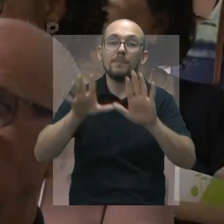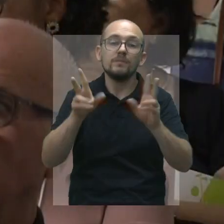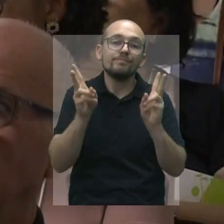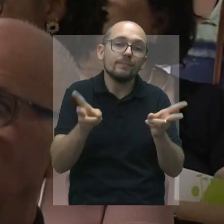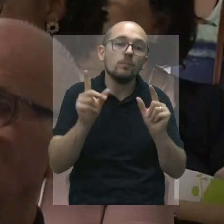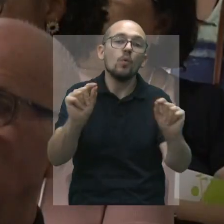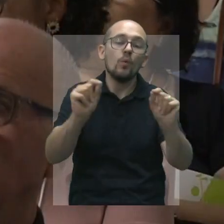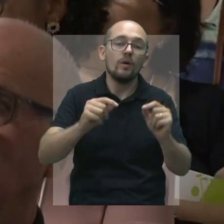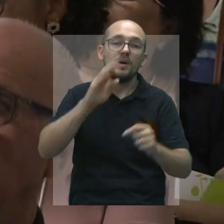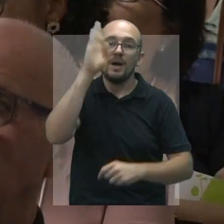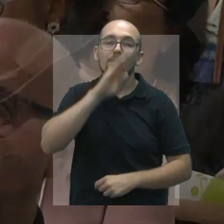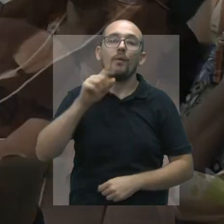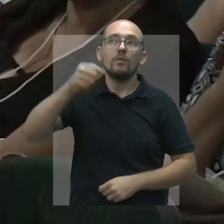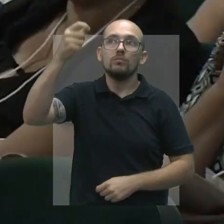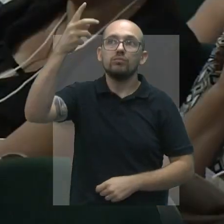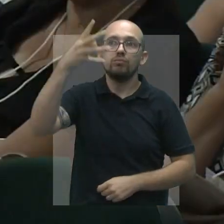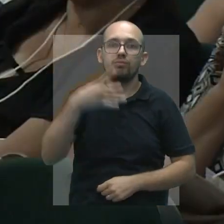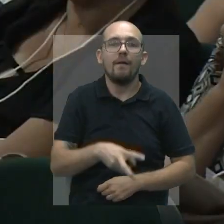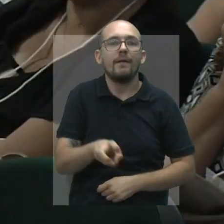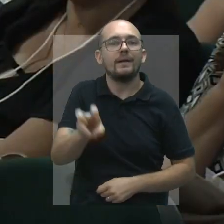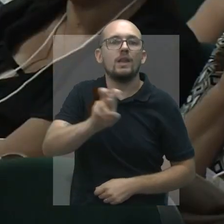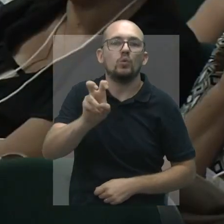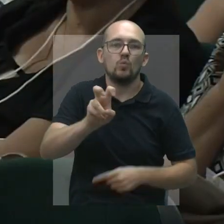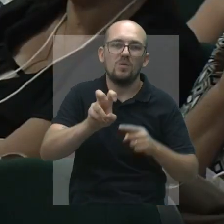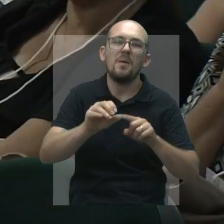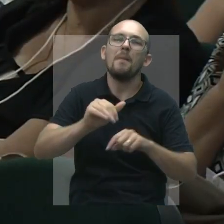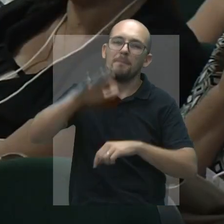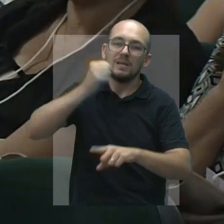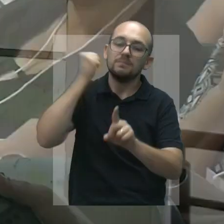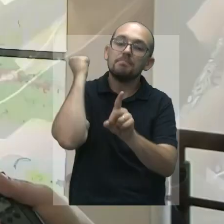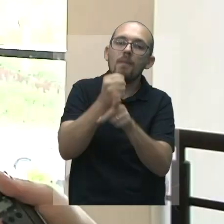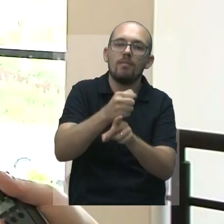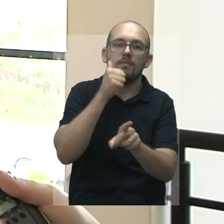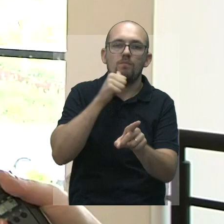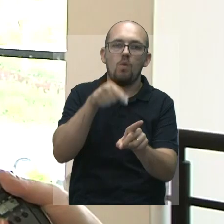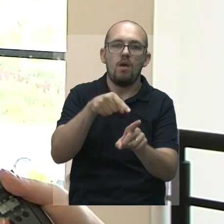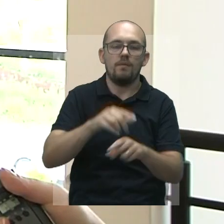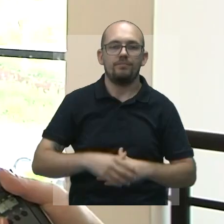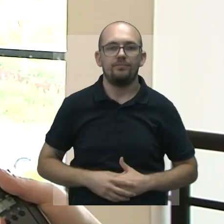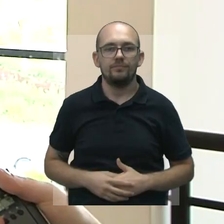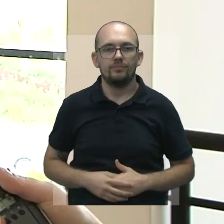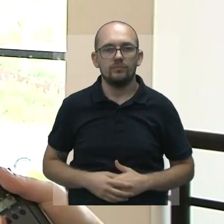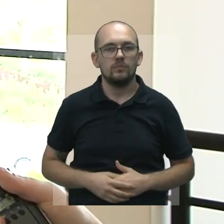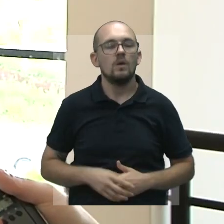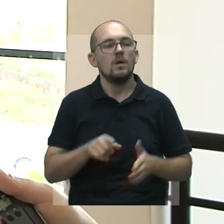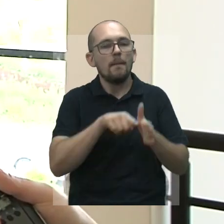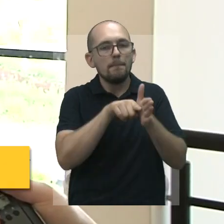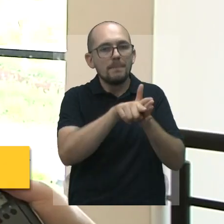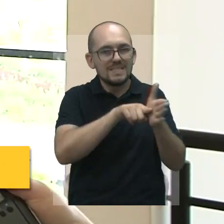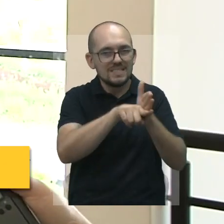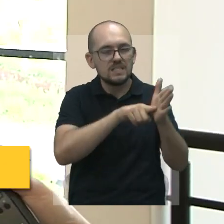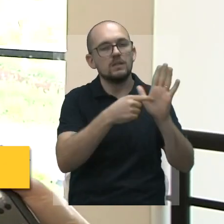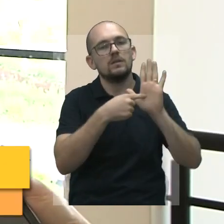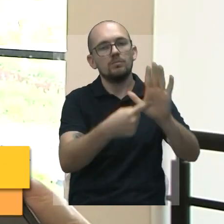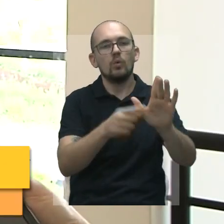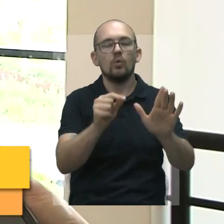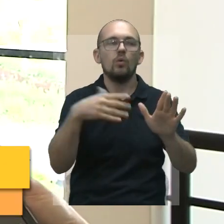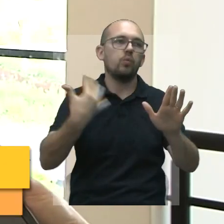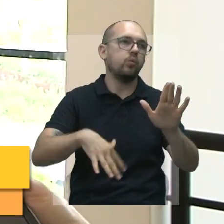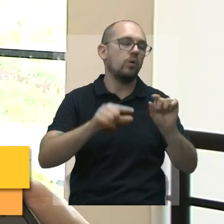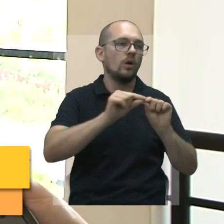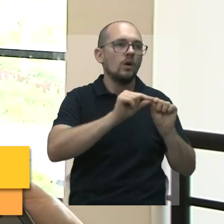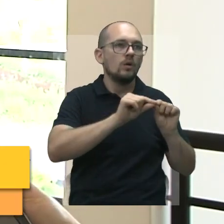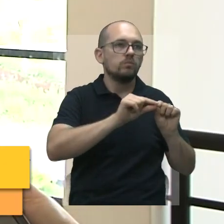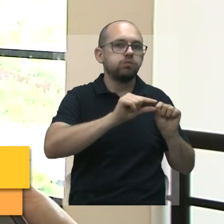é o 5º país do mundo onde mais se matam mulheres. As pesquisas apontam em nosso país o número crescente